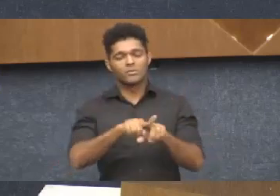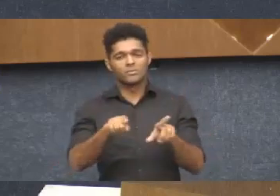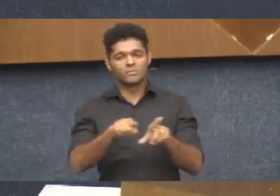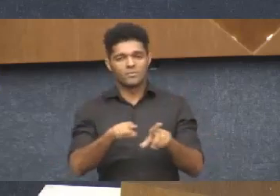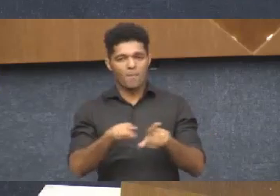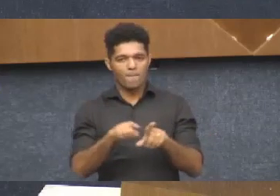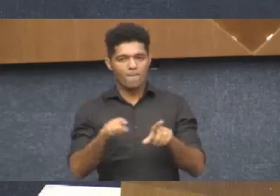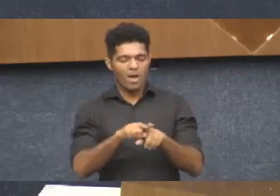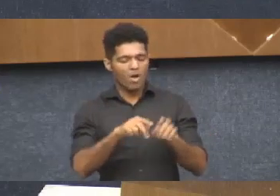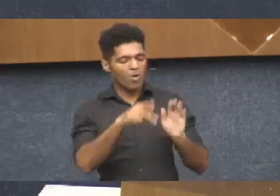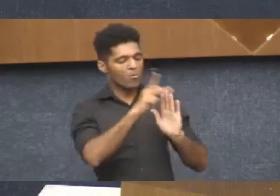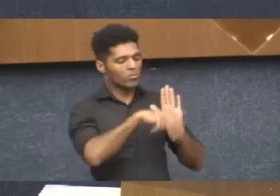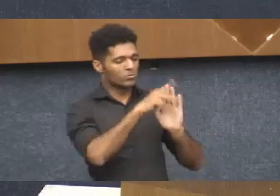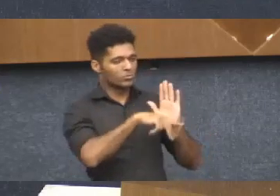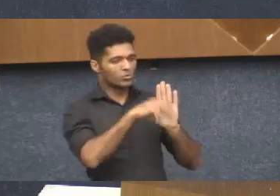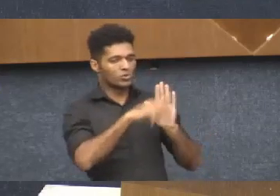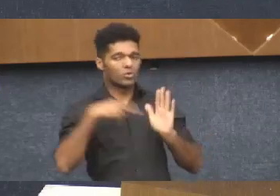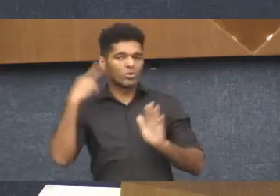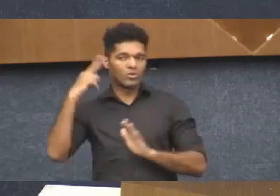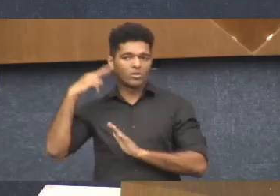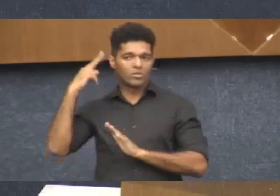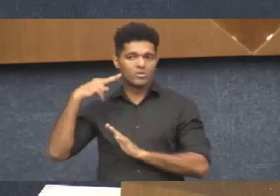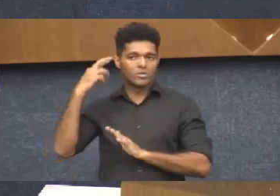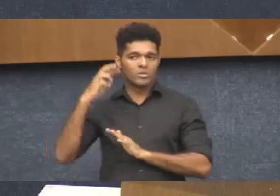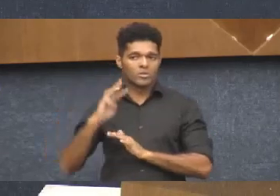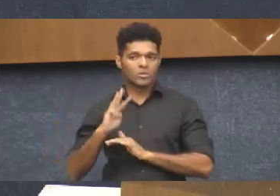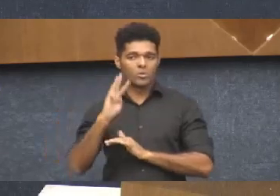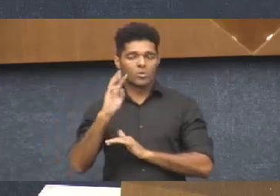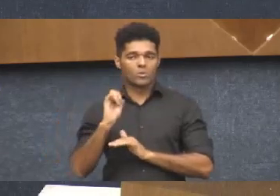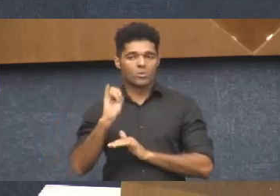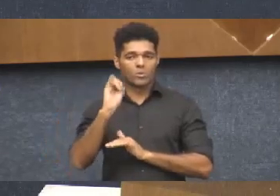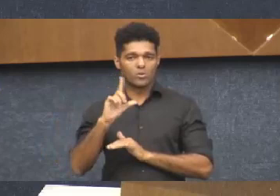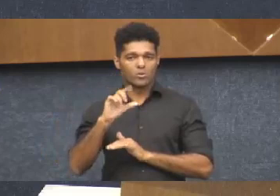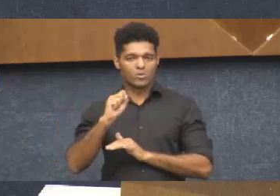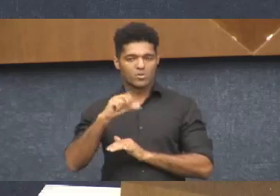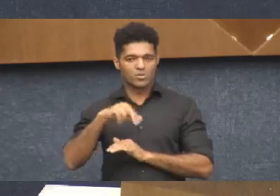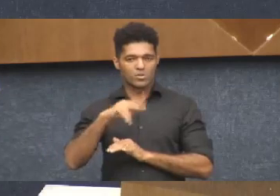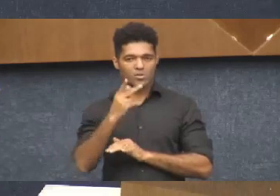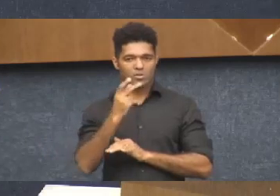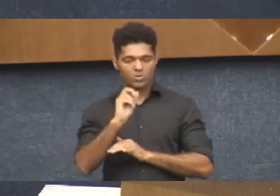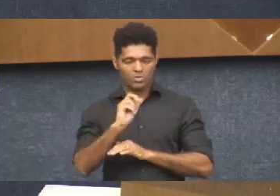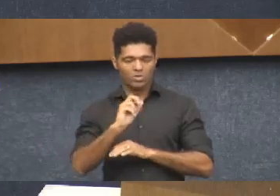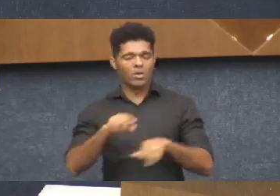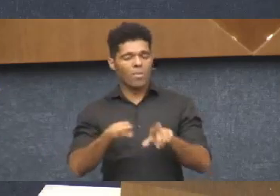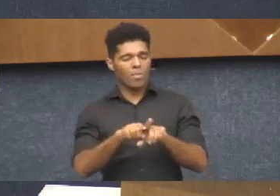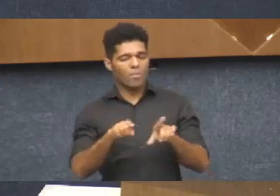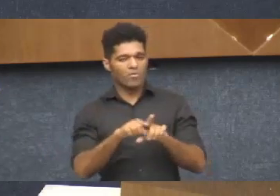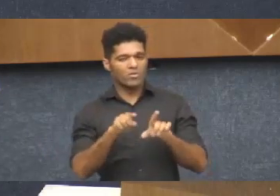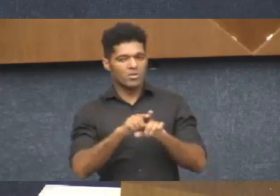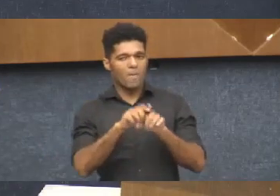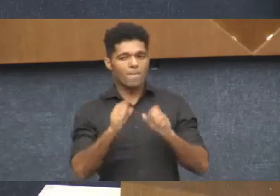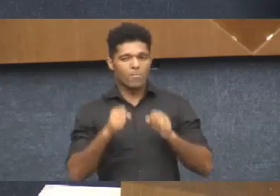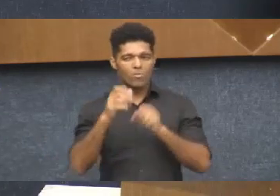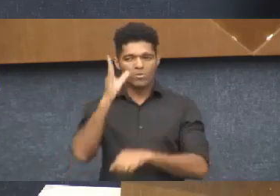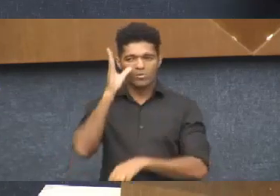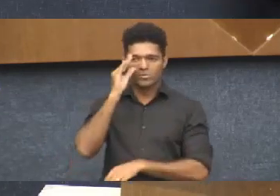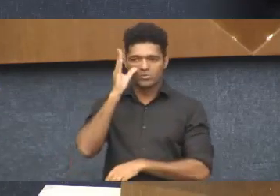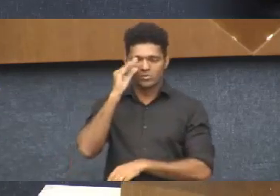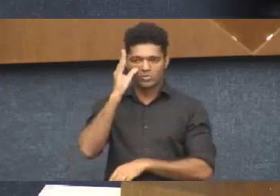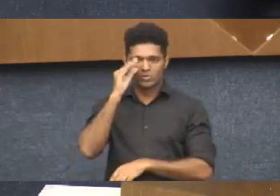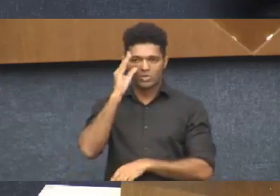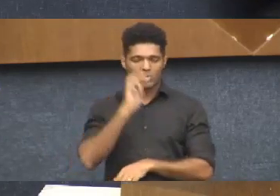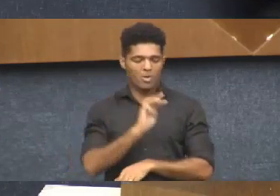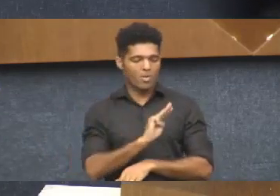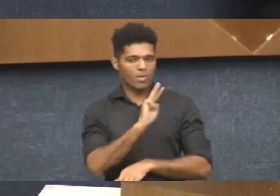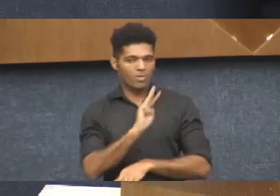da Tabu. Informamos que esta solenidade está sendo transmitida ao vivo pelo portal da Câmara